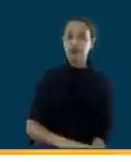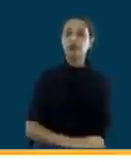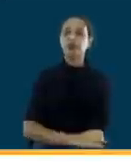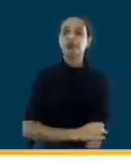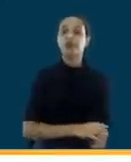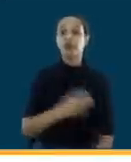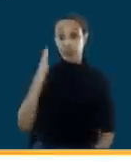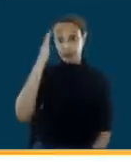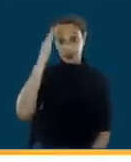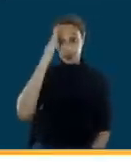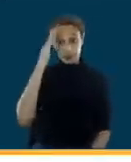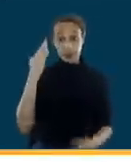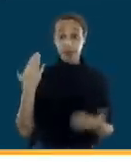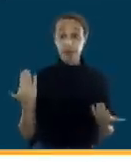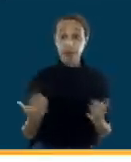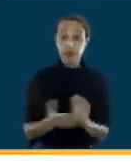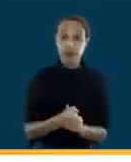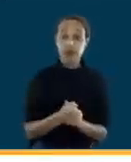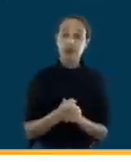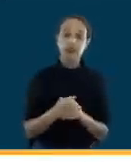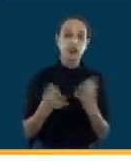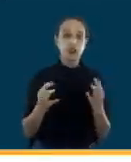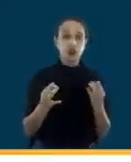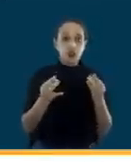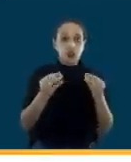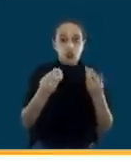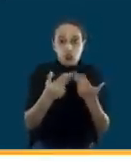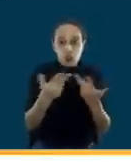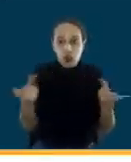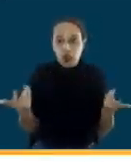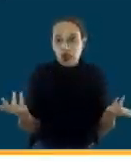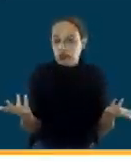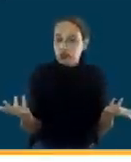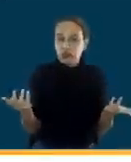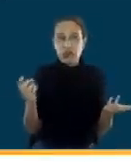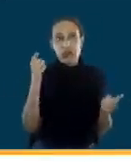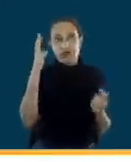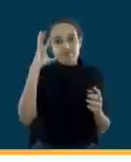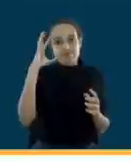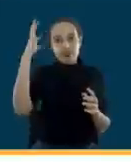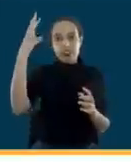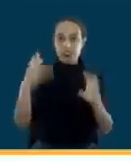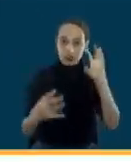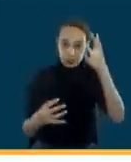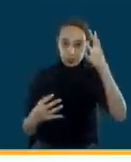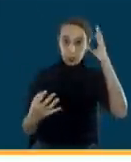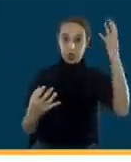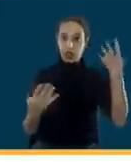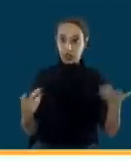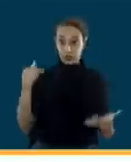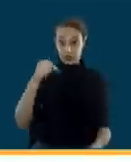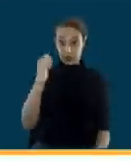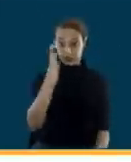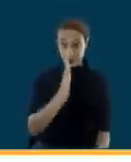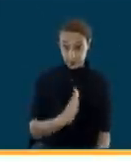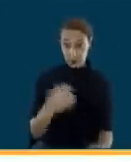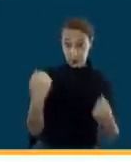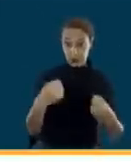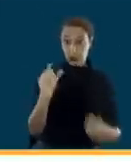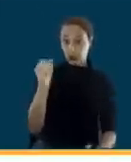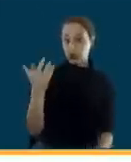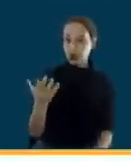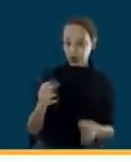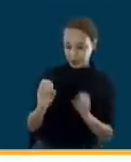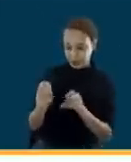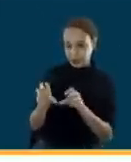todas as saídas para melhor no nosso país, elas passarão por educação, passarão por